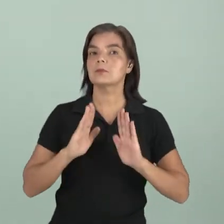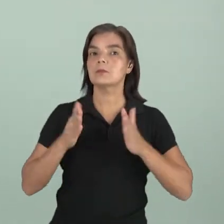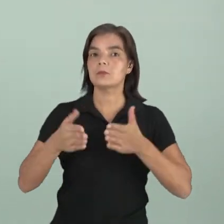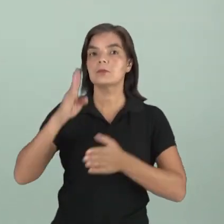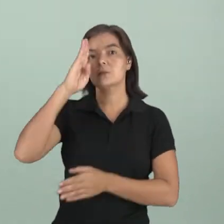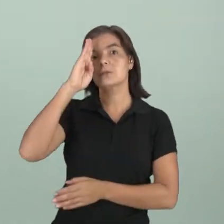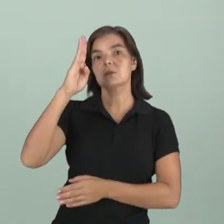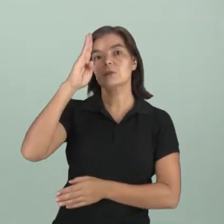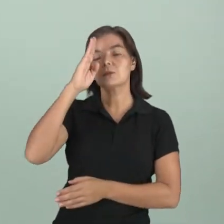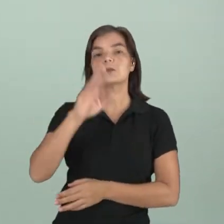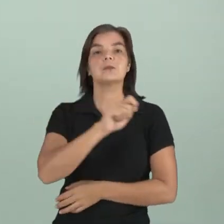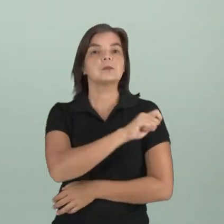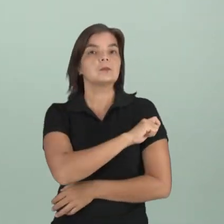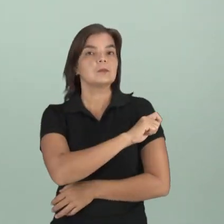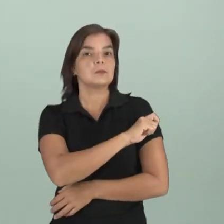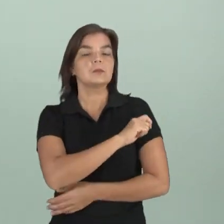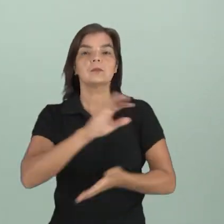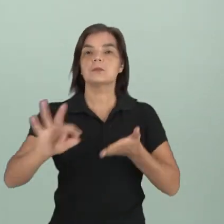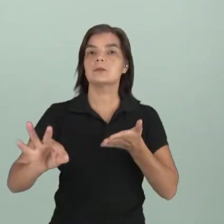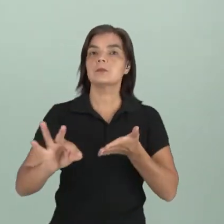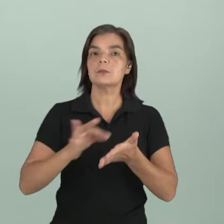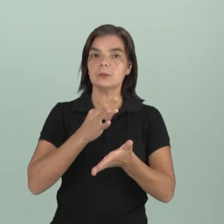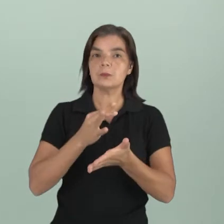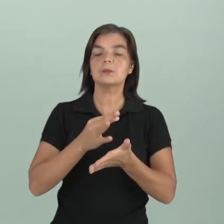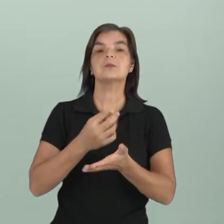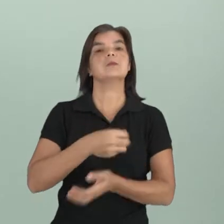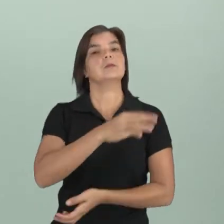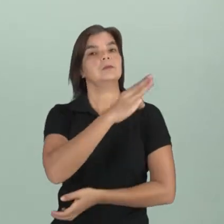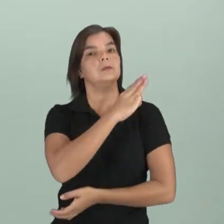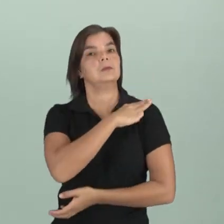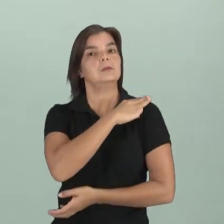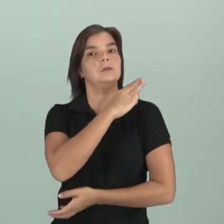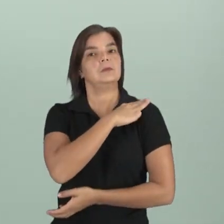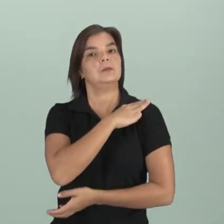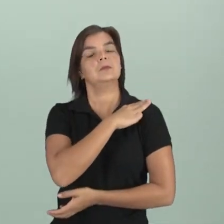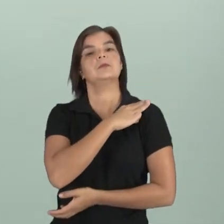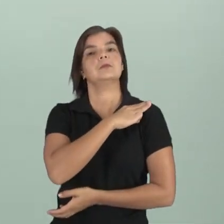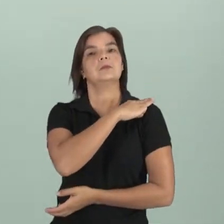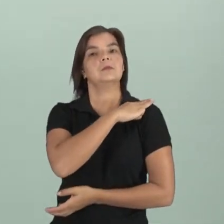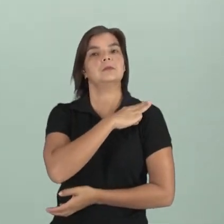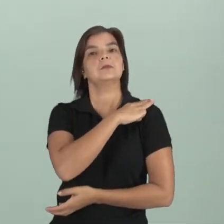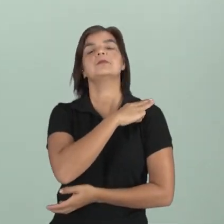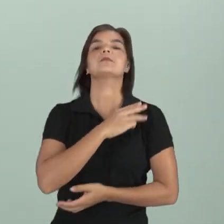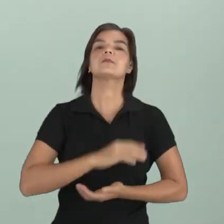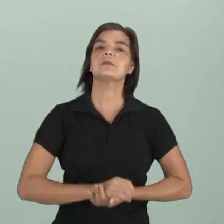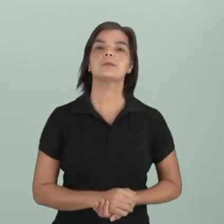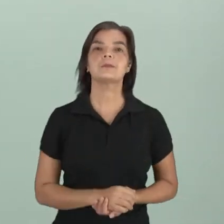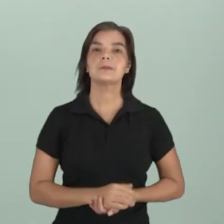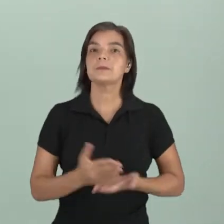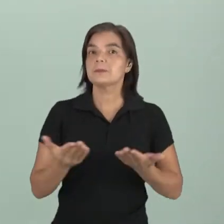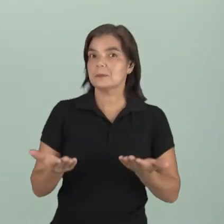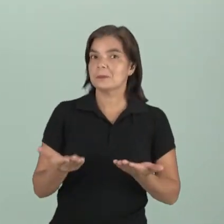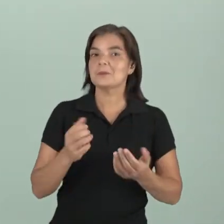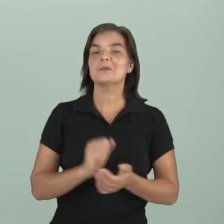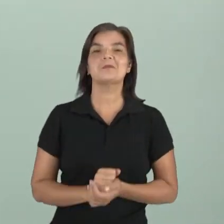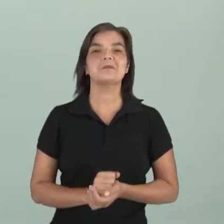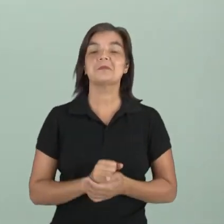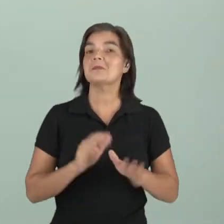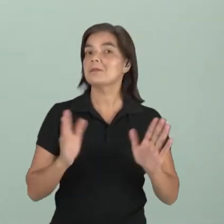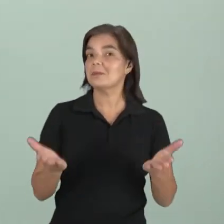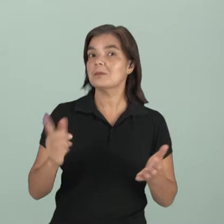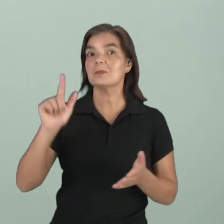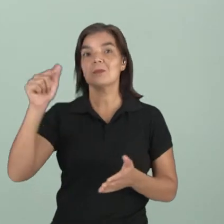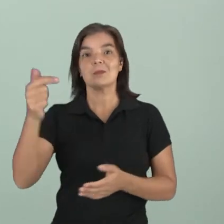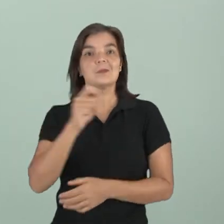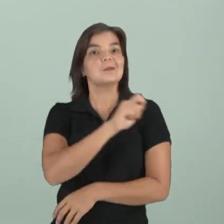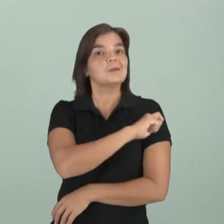destinada principalmente a todos aqueles alunos matriculados na terceira série do ensino médio, mas isso não impede